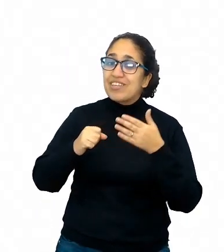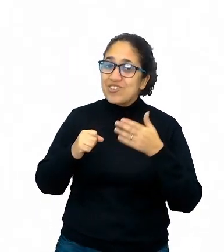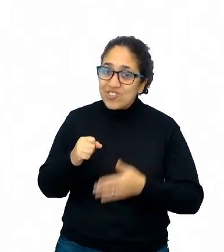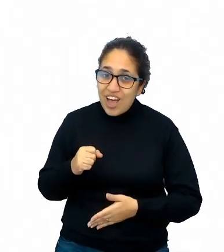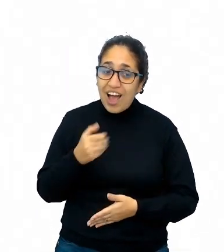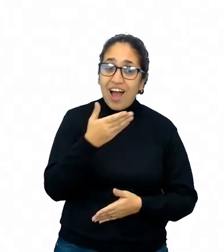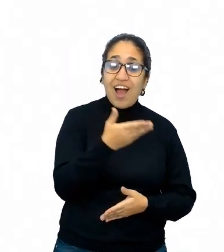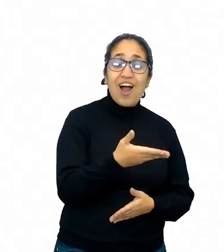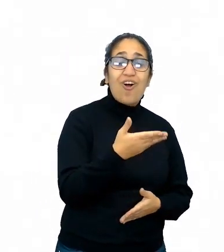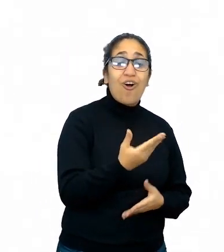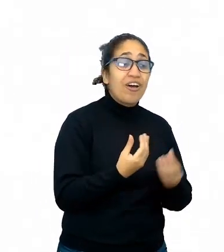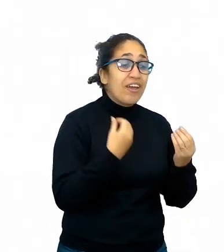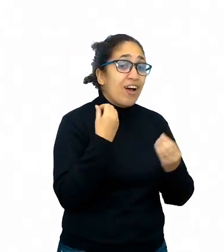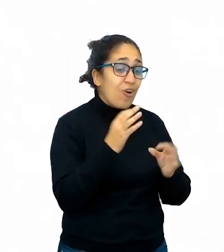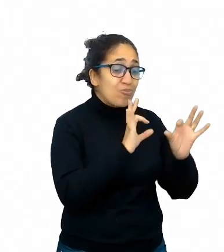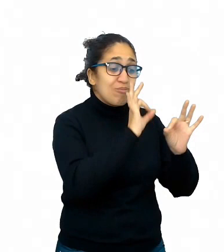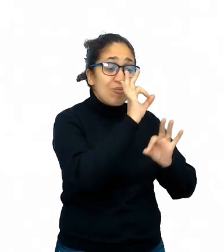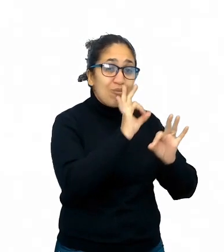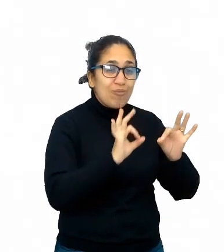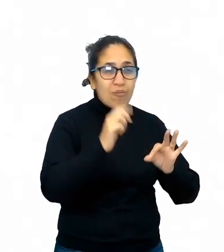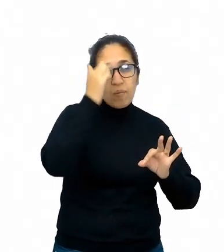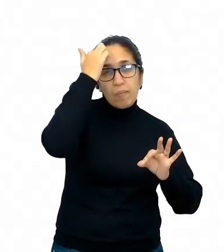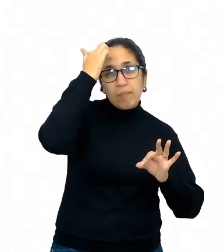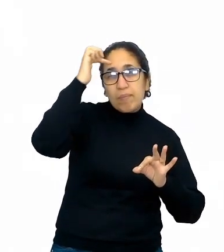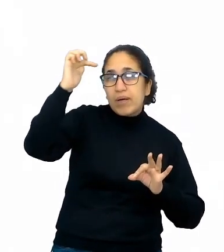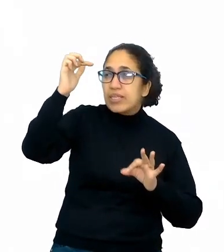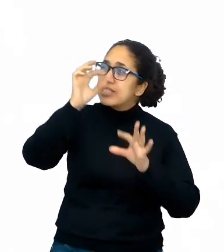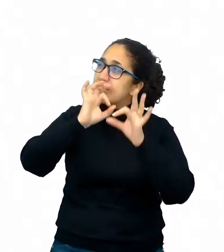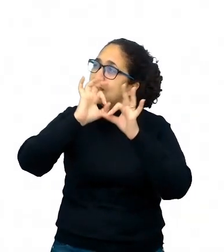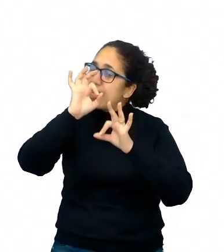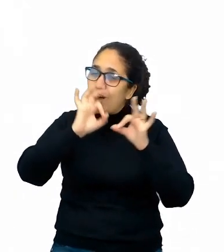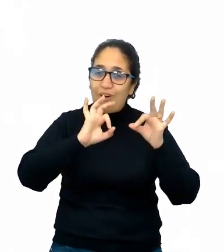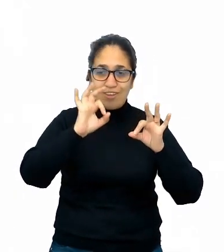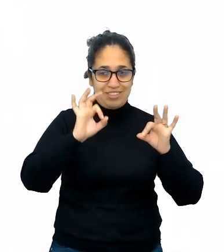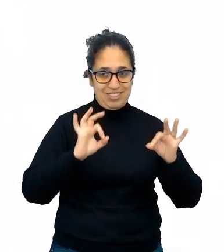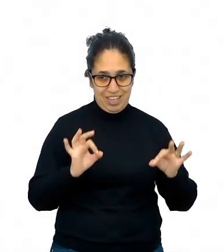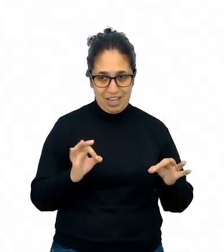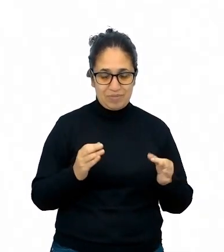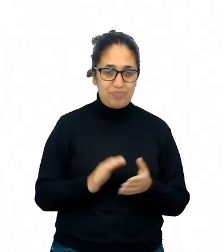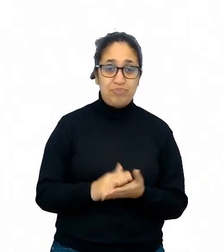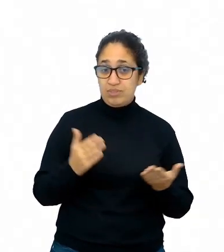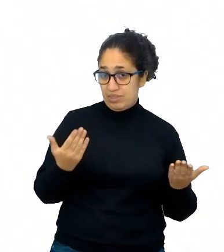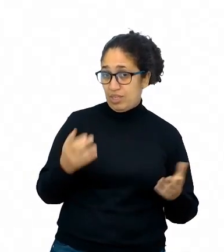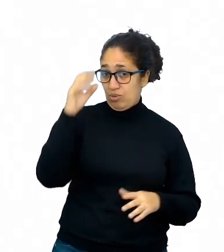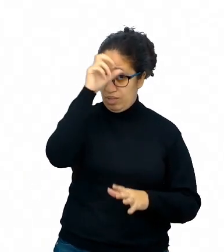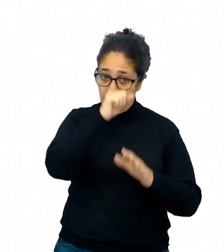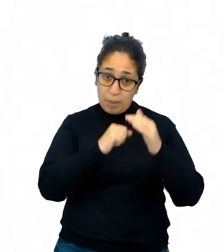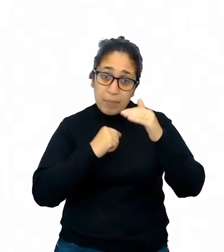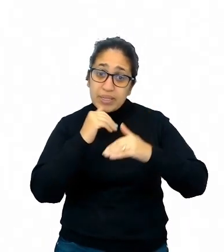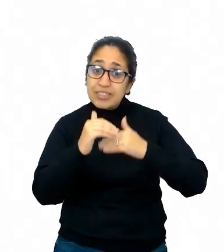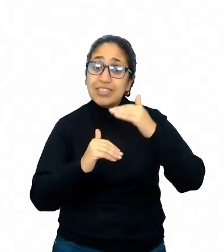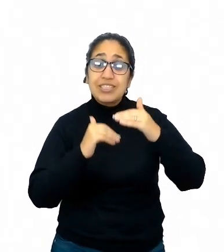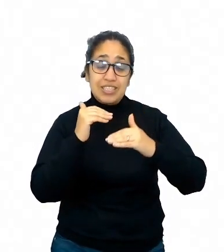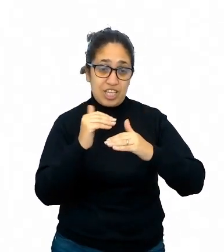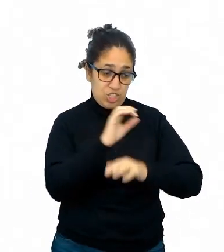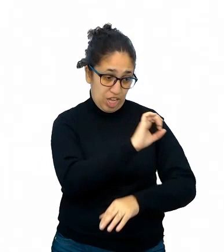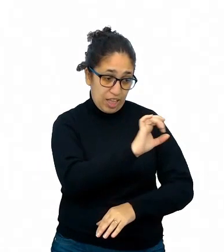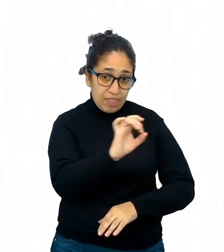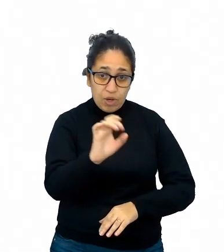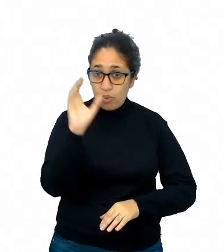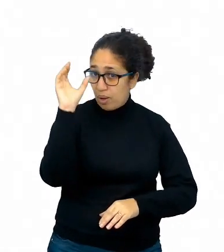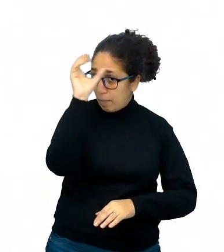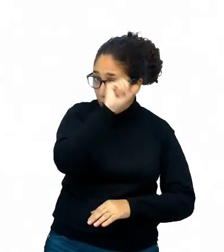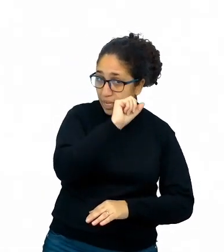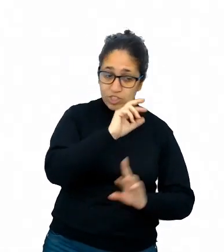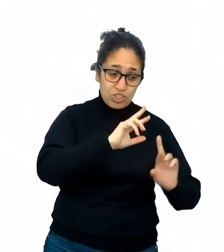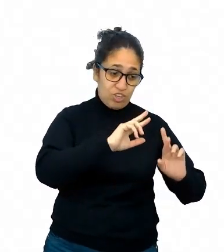em como que ele se organiza no pensamento, né? Porque a aprendizagem cada um aprende de um jeito.